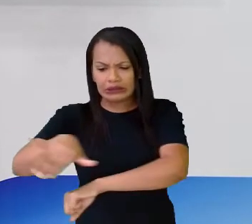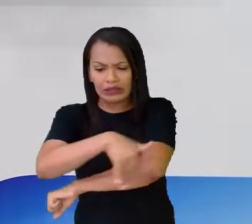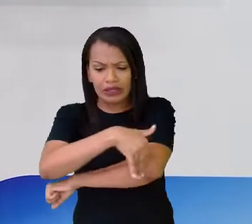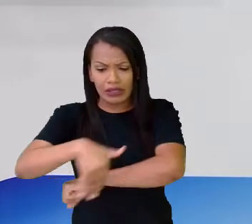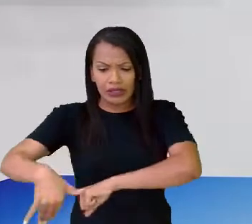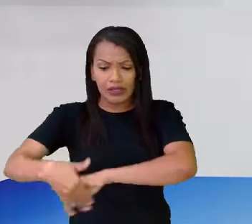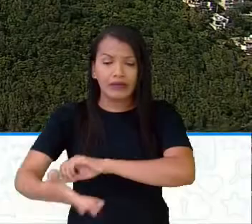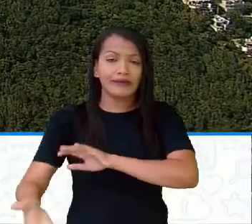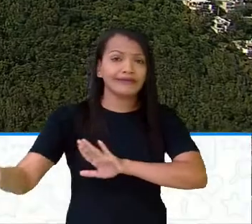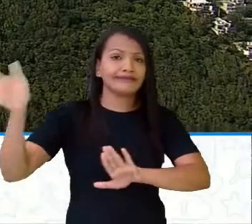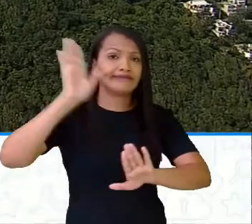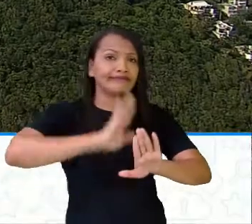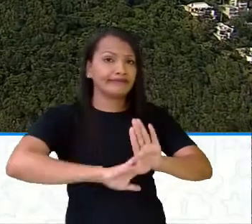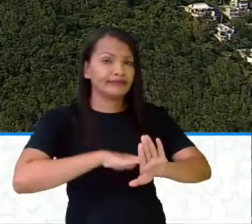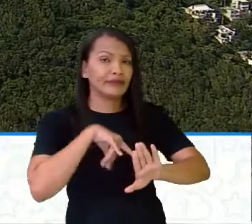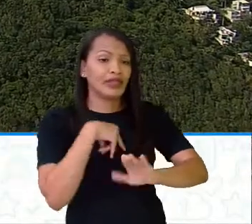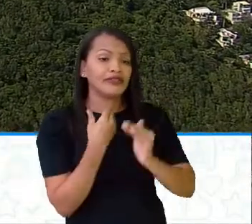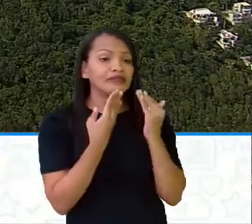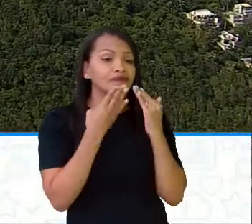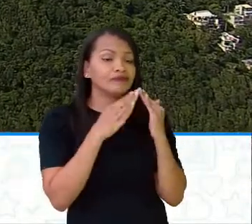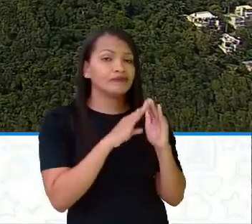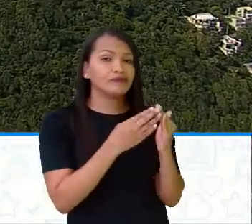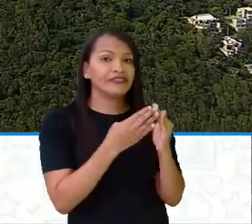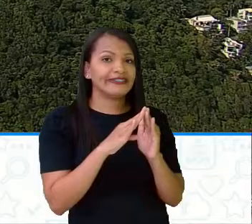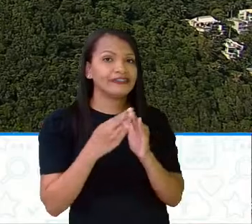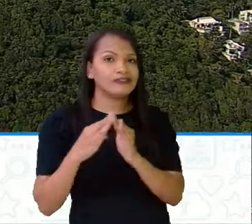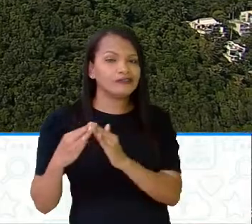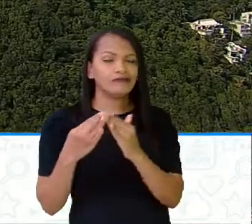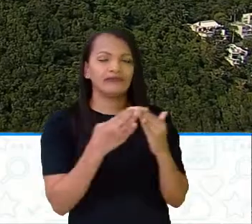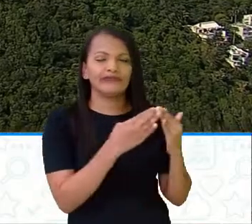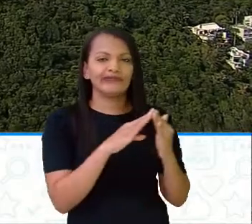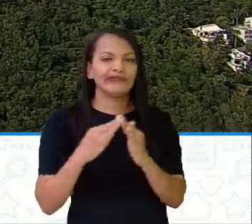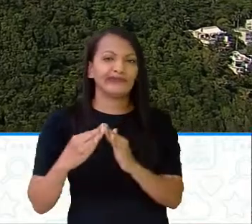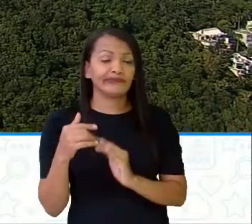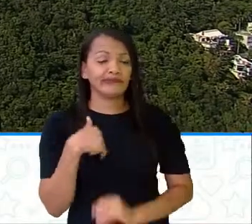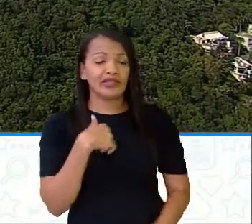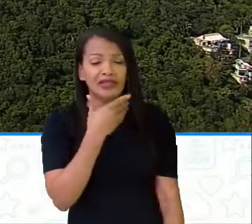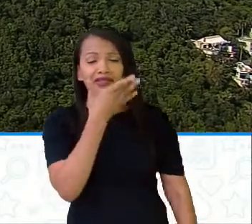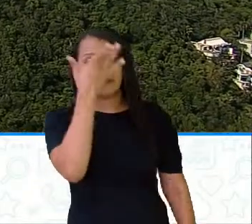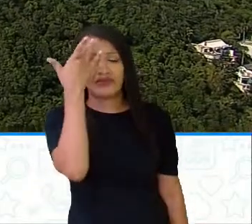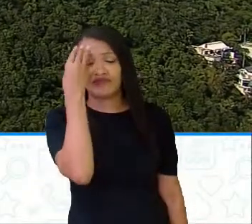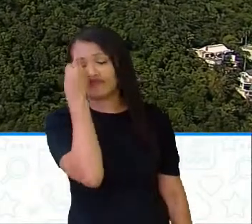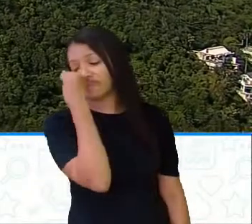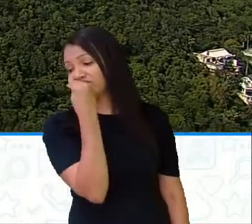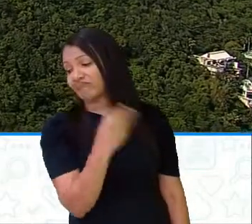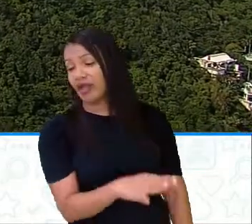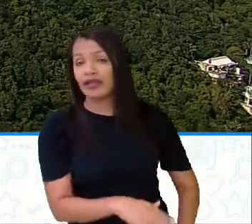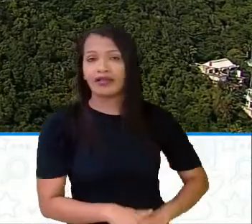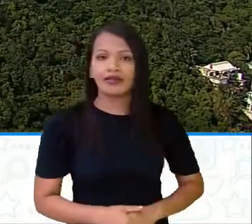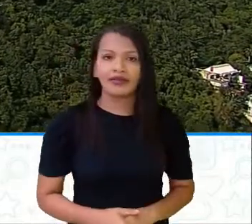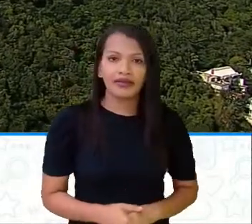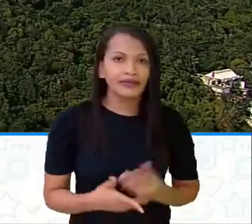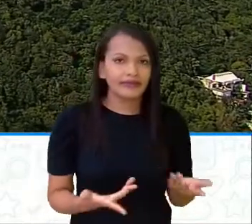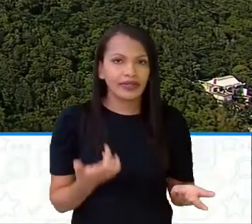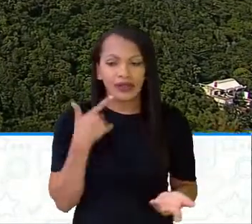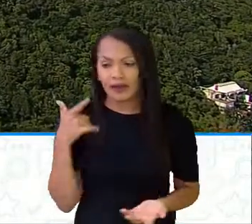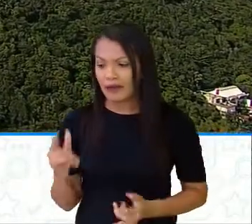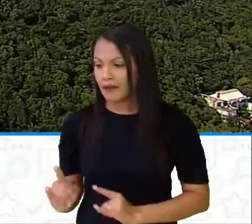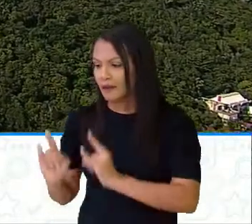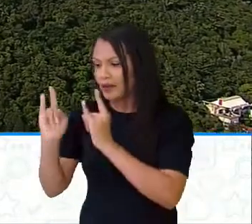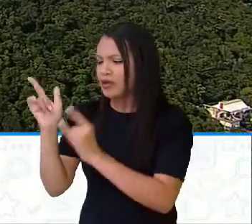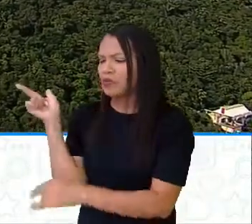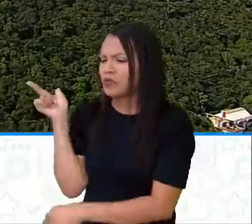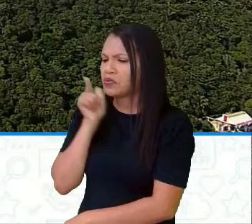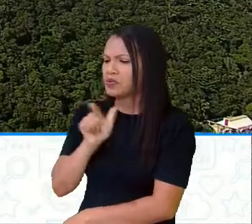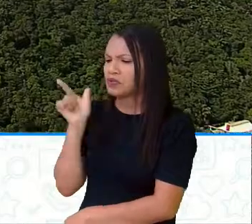atrás, a gente tem muitas comunidades que são esquecidas, que não têm o mesmo benefício que esses prédios ali da